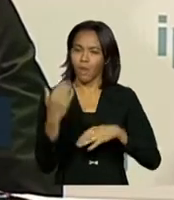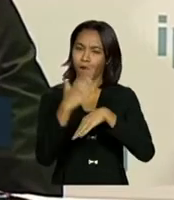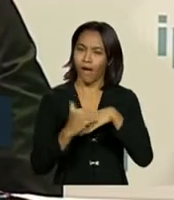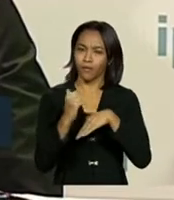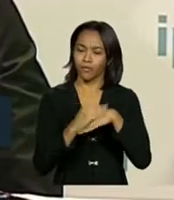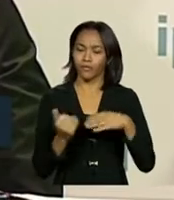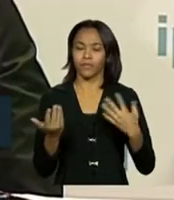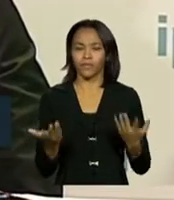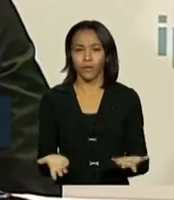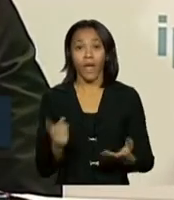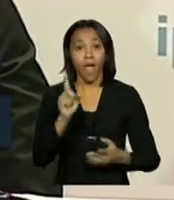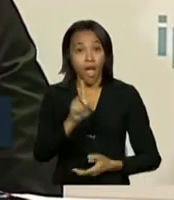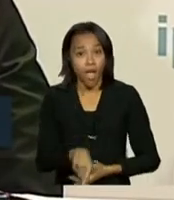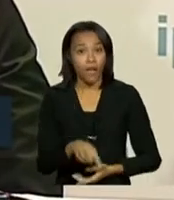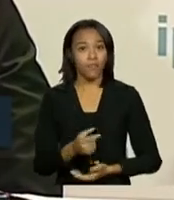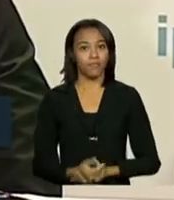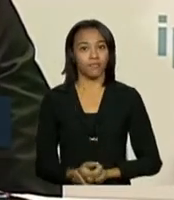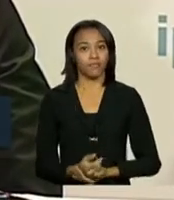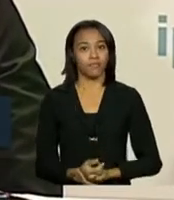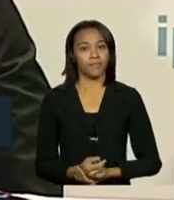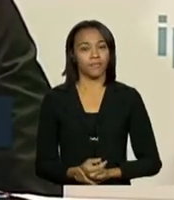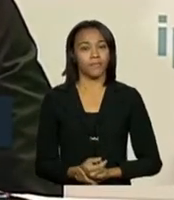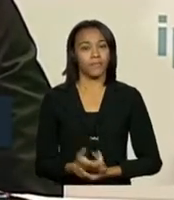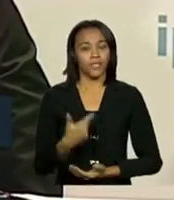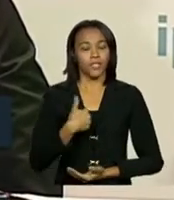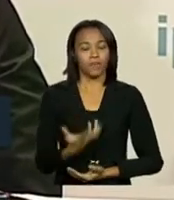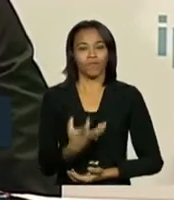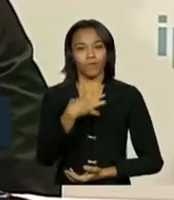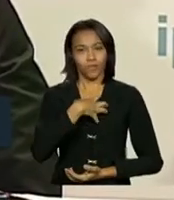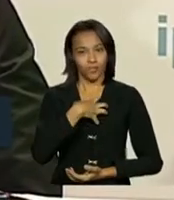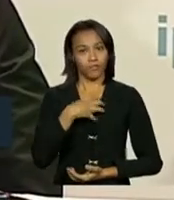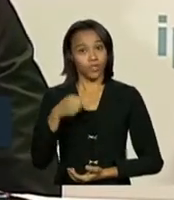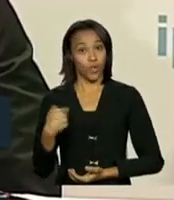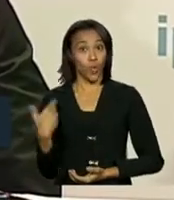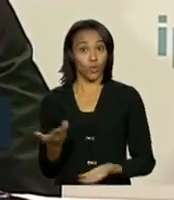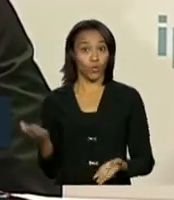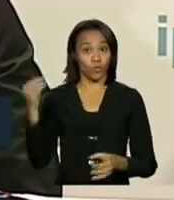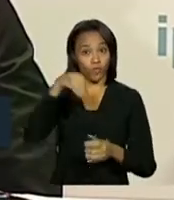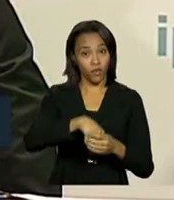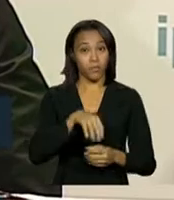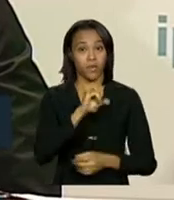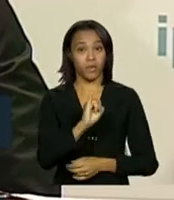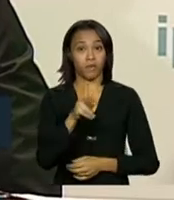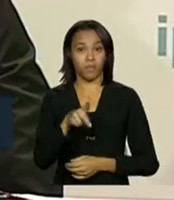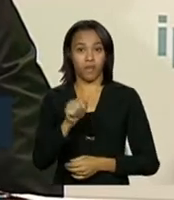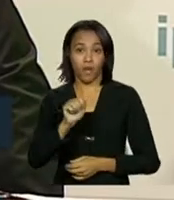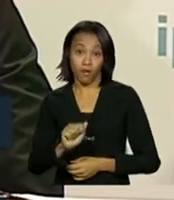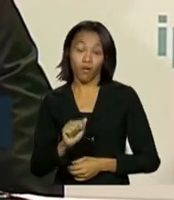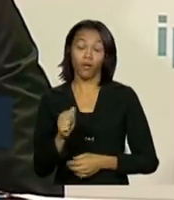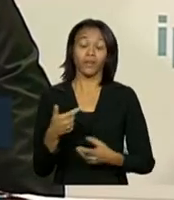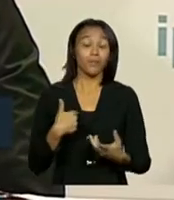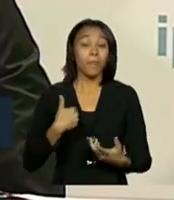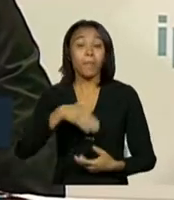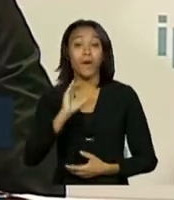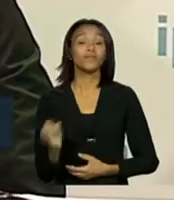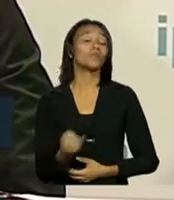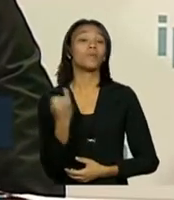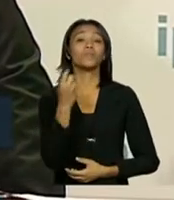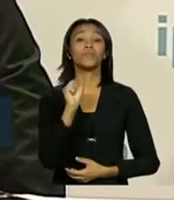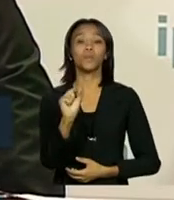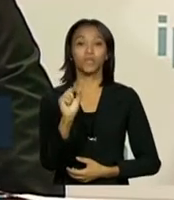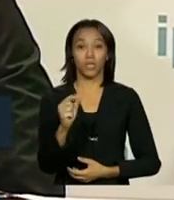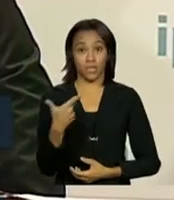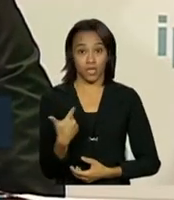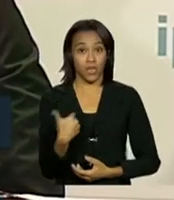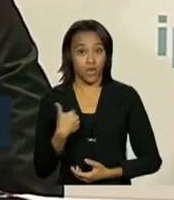ação que me mobiliza, que me traz a essa casa de volta. Eu acho que não existe nada mais importante do